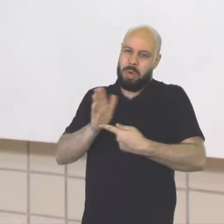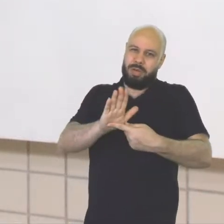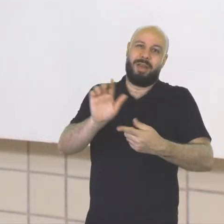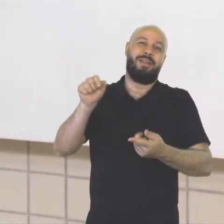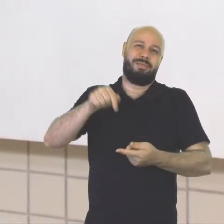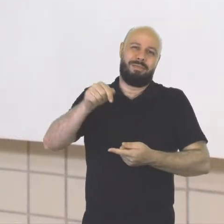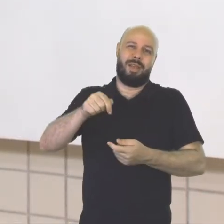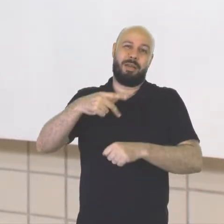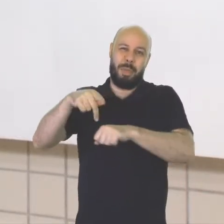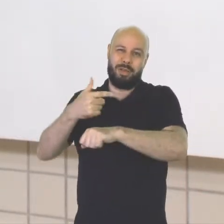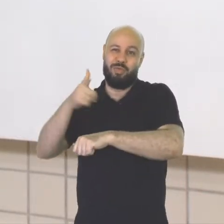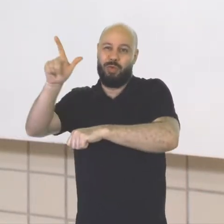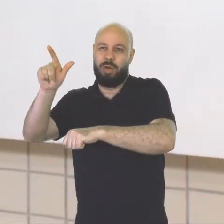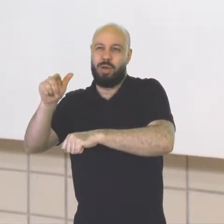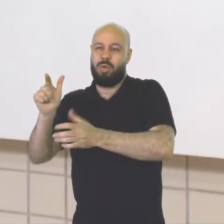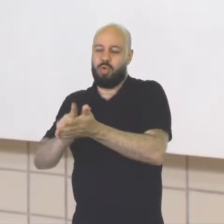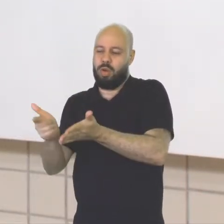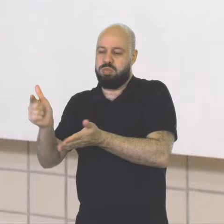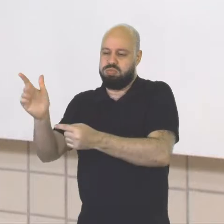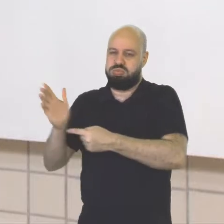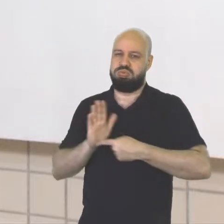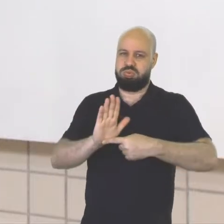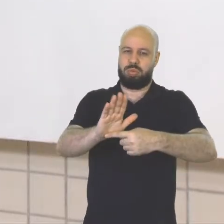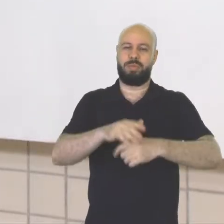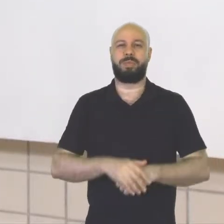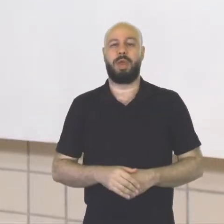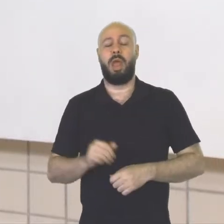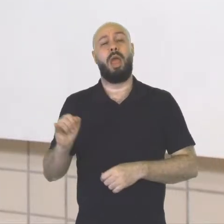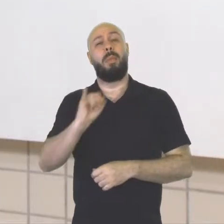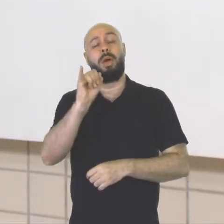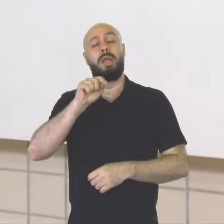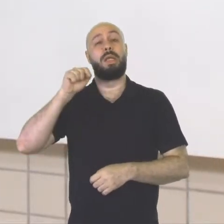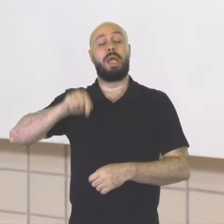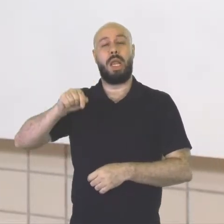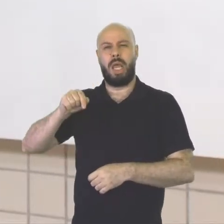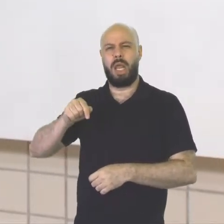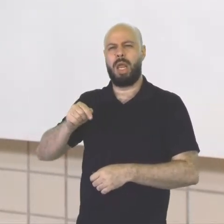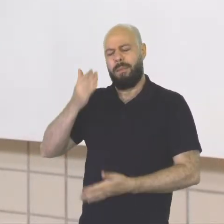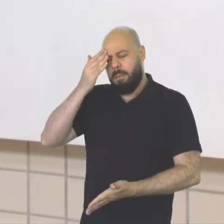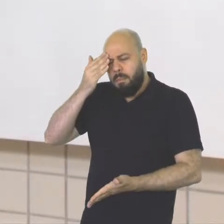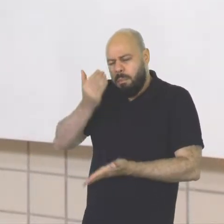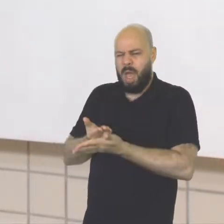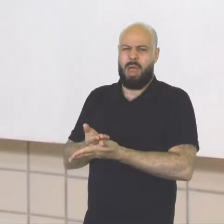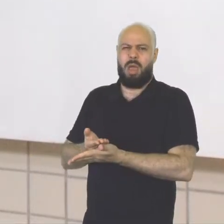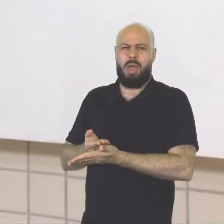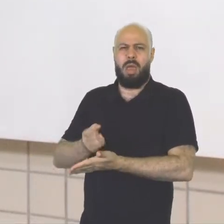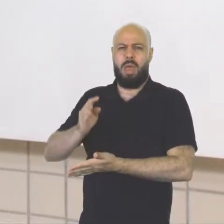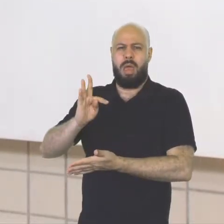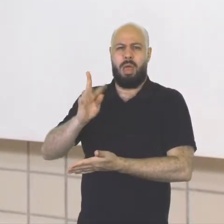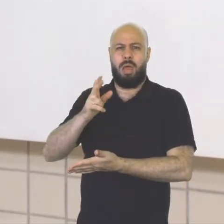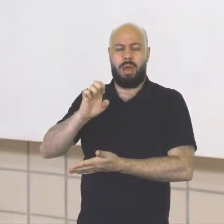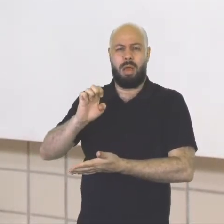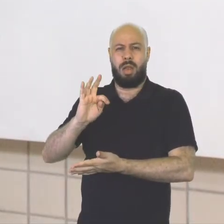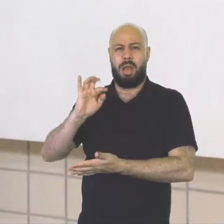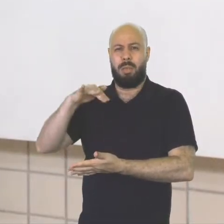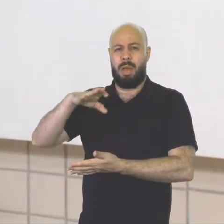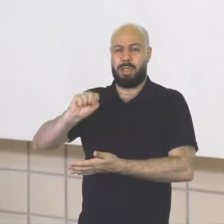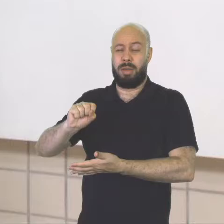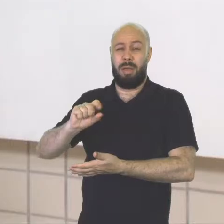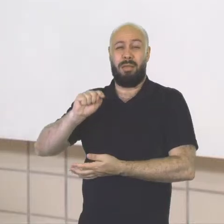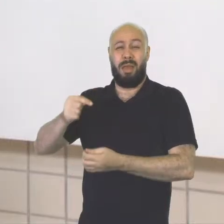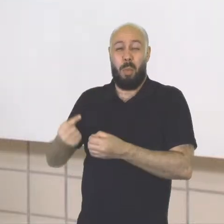jornal de fora. E trouxe para vocês, muito importante, um jornal confiável, que no caso é o The Times, que é um jornal ainda lá